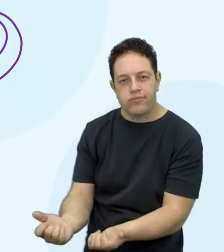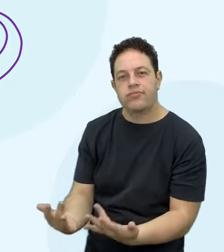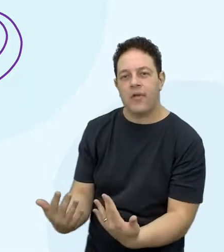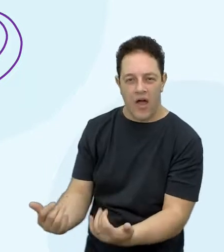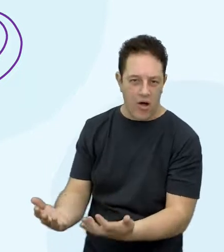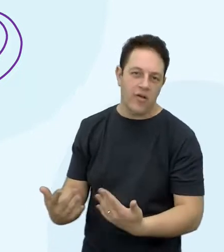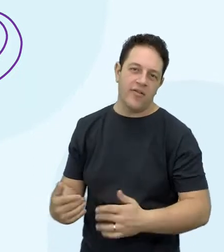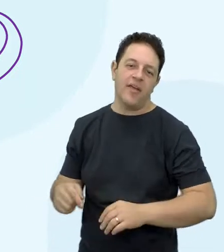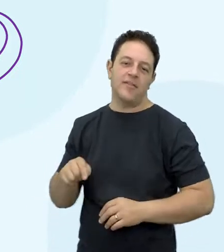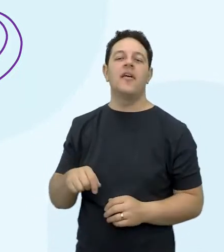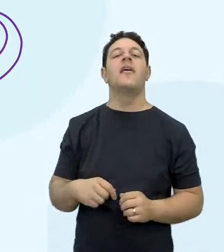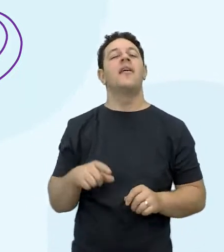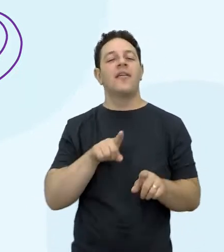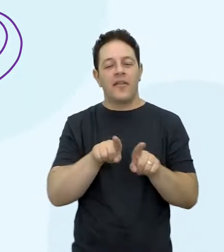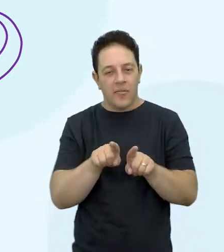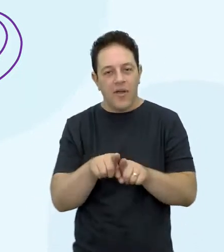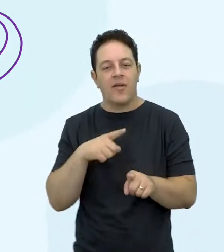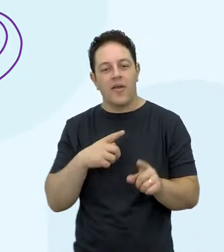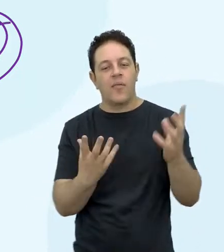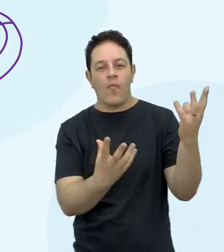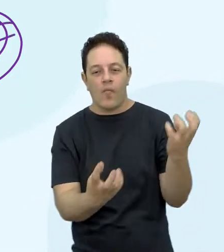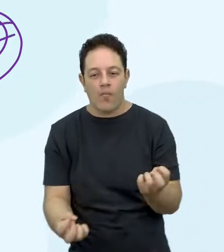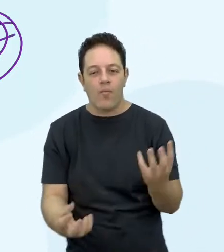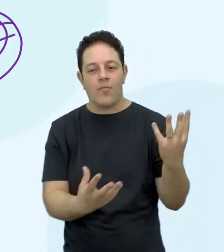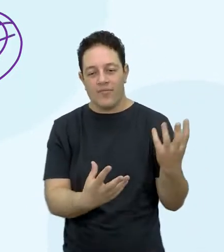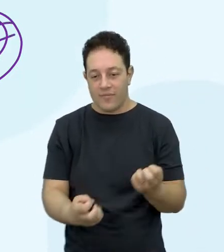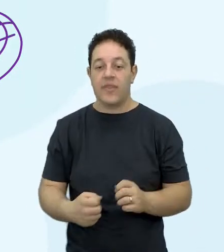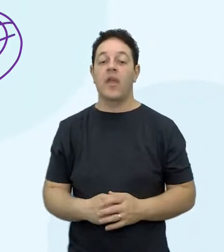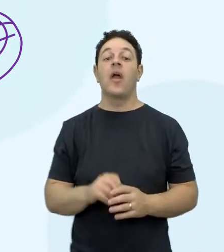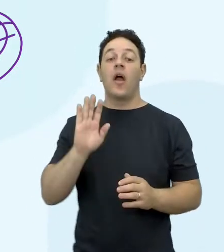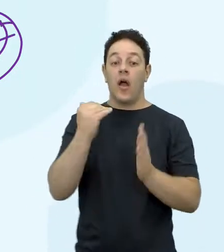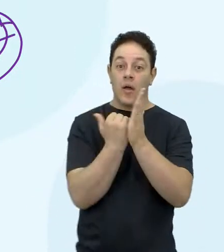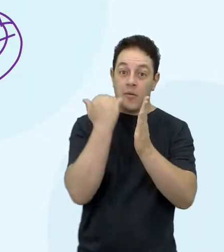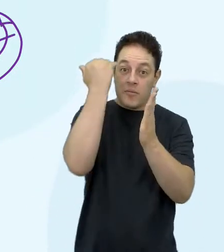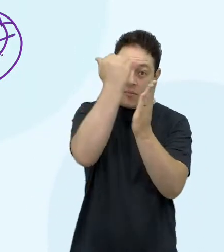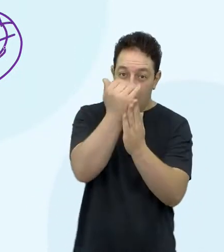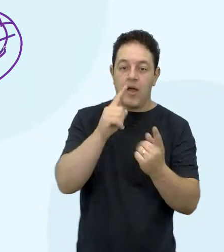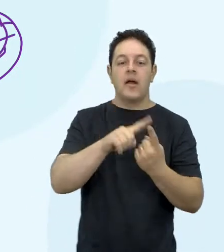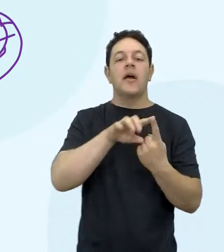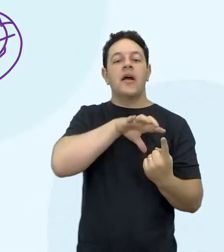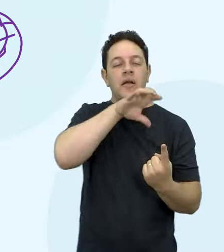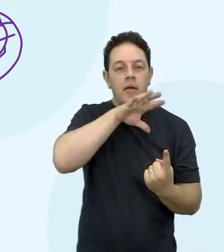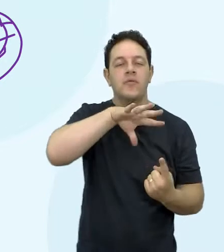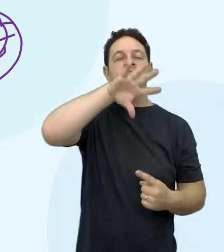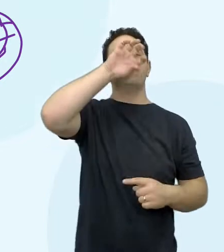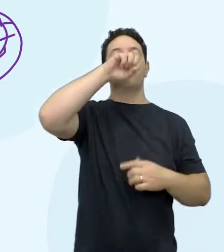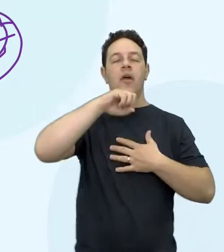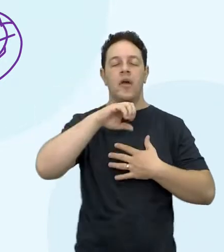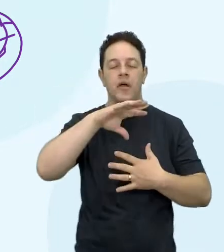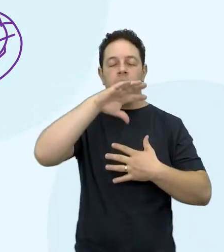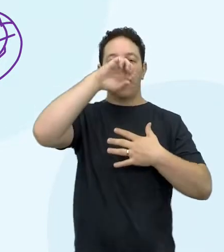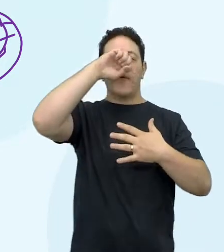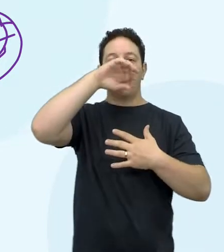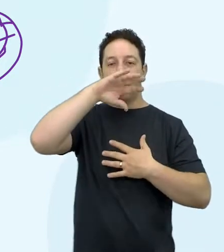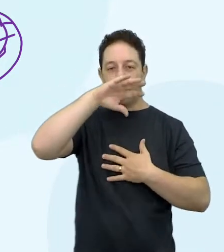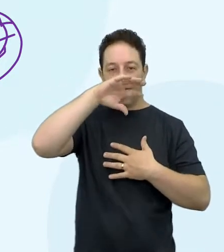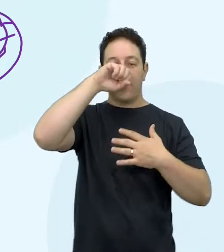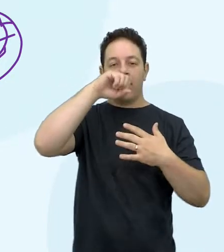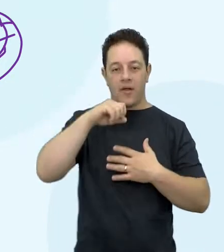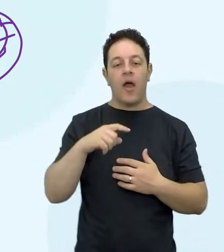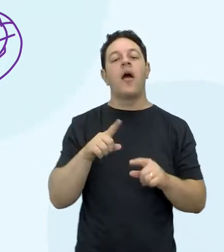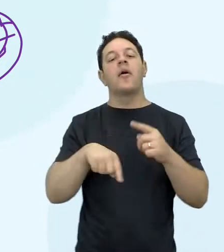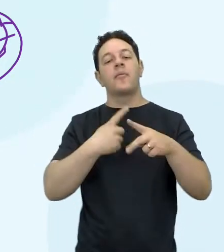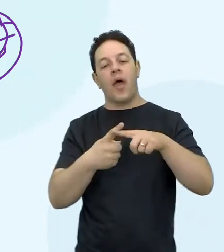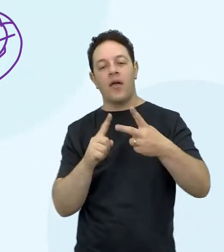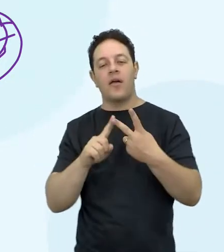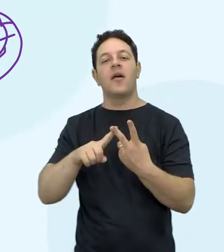Então, aumentando animais, aumentando o micro-organismo, aumentando o processo de combustão, a gente está aumentando a quantidade de oxigênio, o